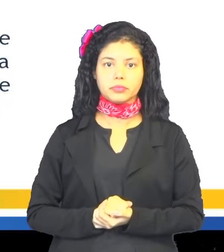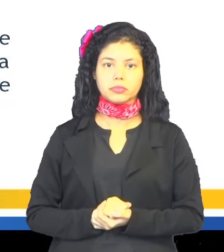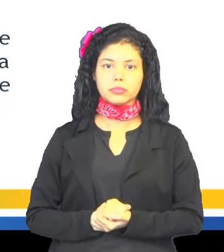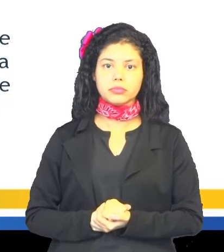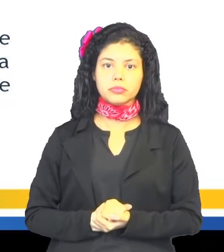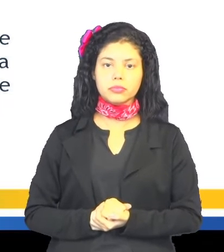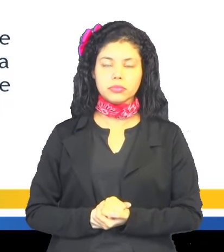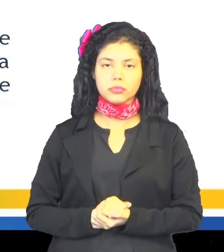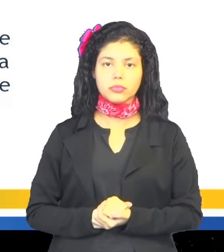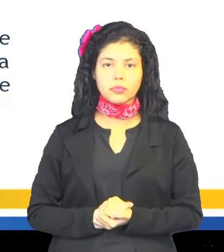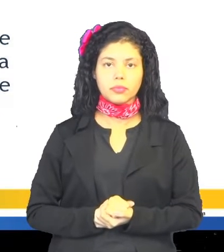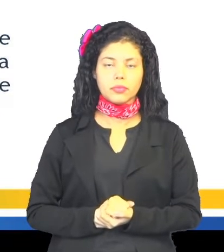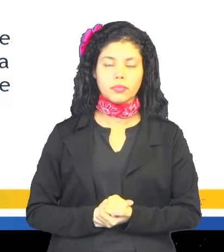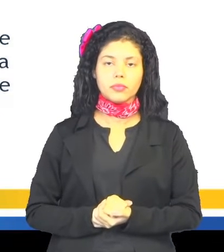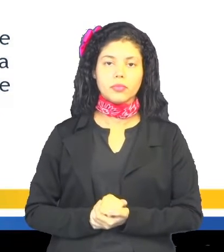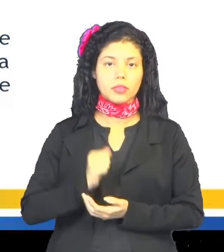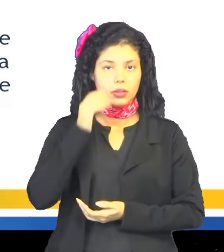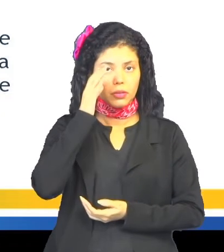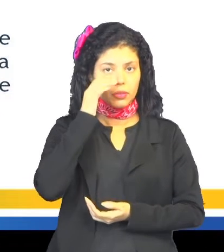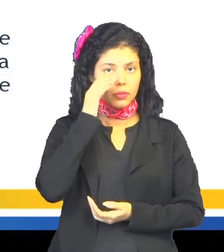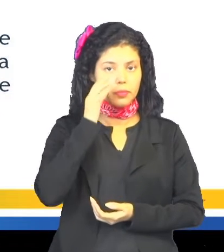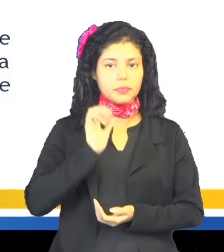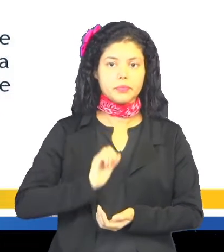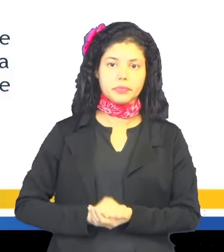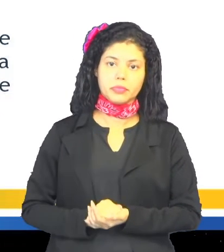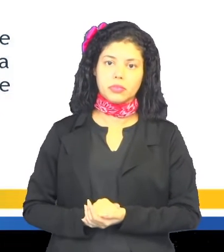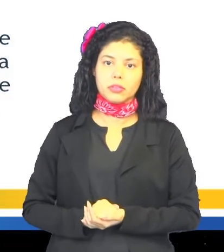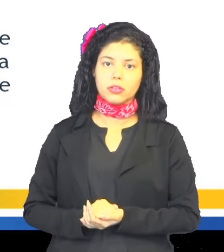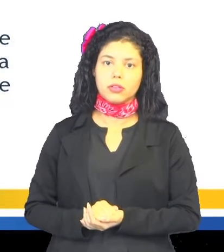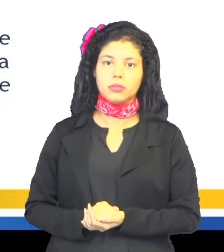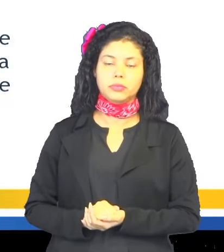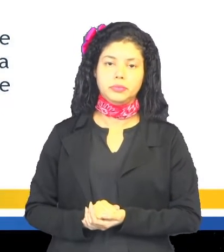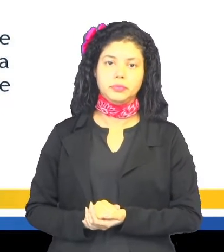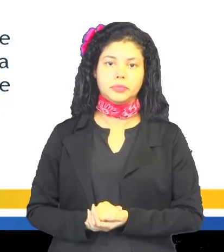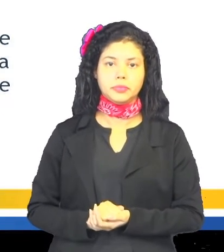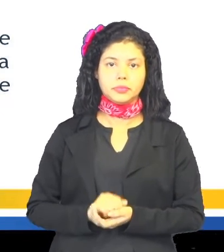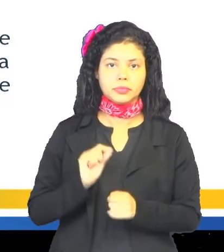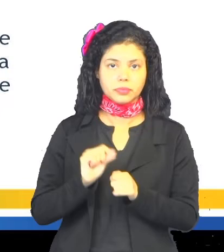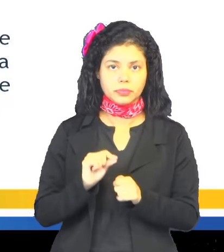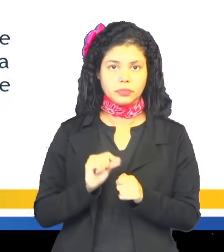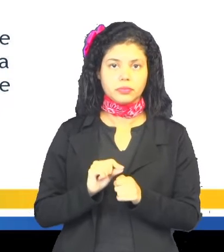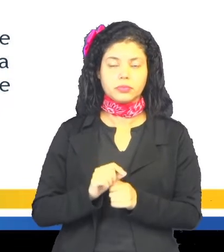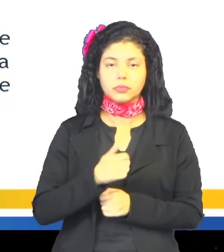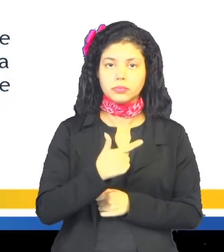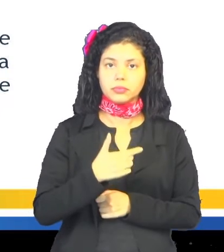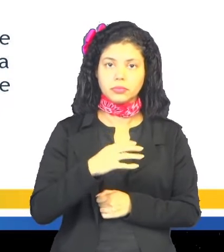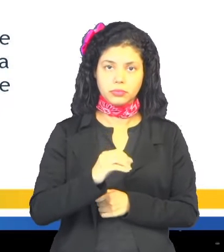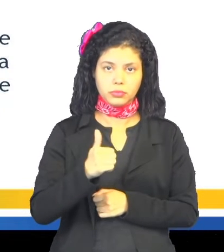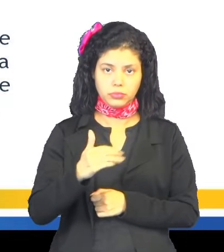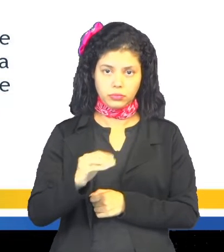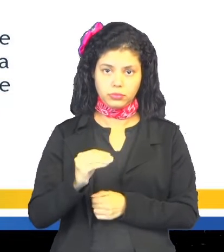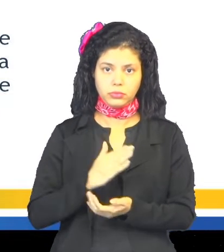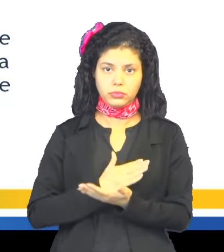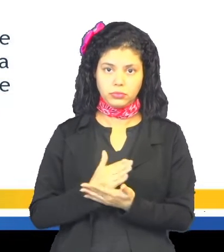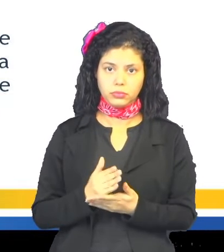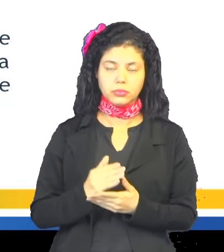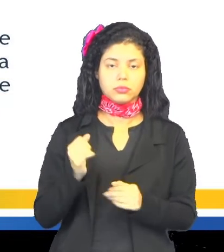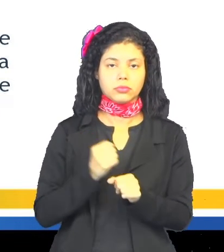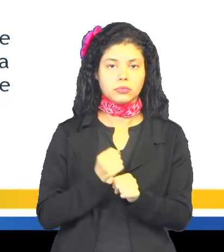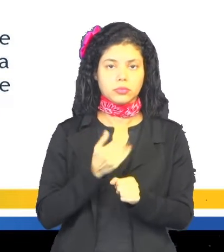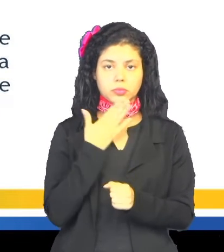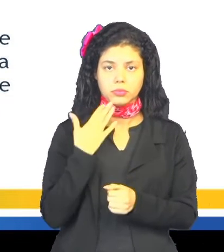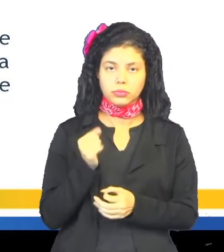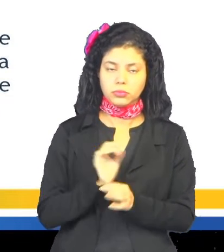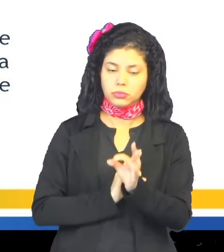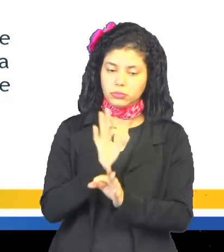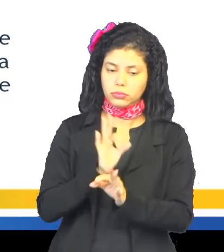então uma curiosidade né galerinha antes da reforma da real academia espanhola né que foi em 2010 assim que não tiver uma reforma ortográfica